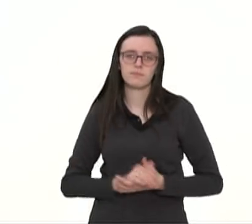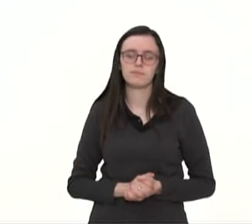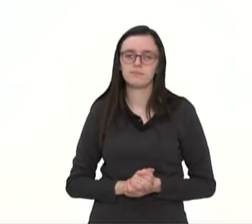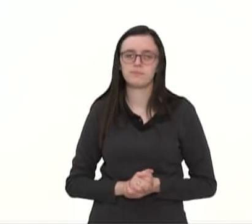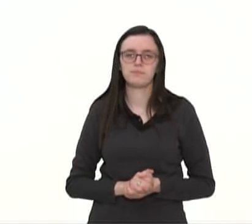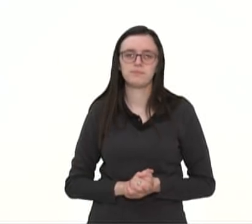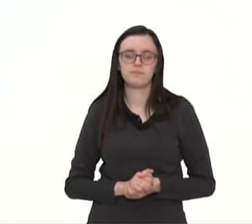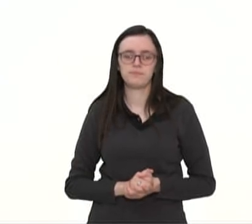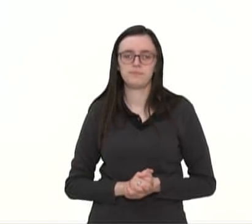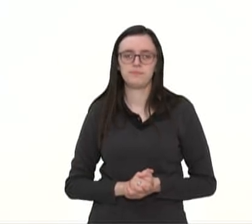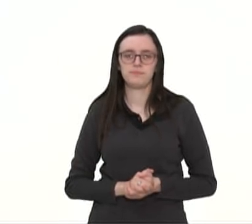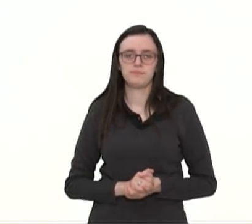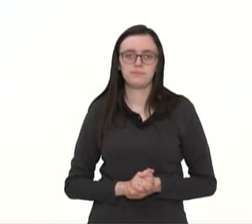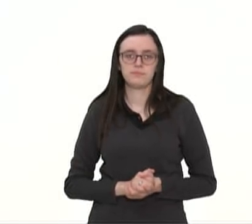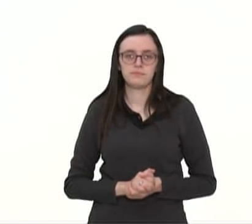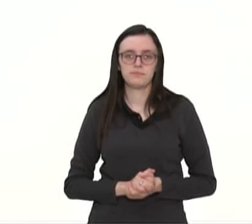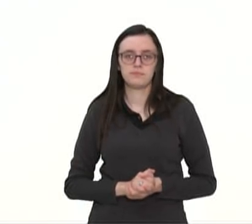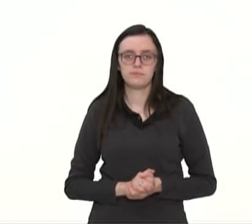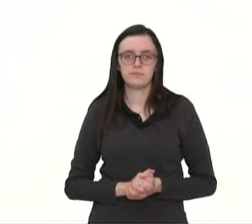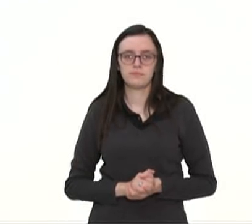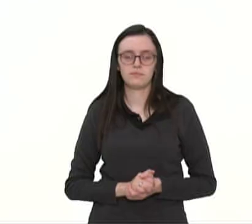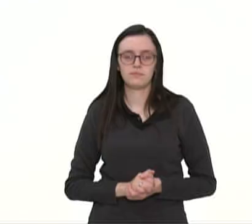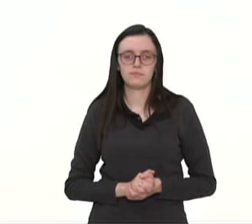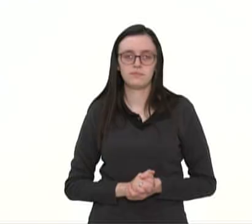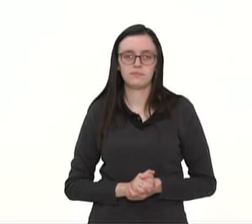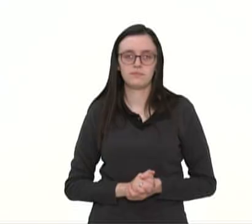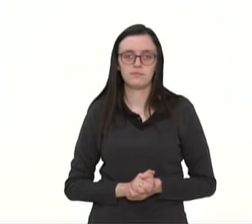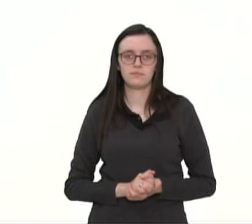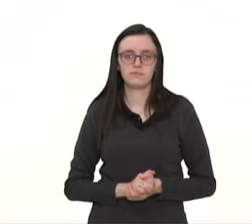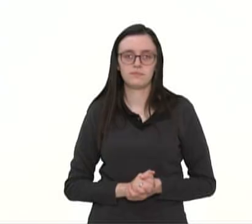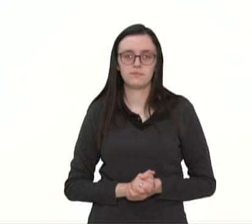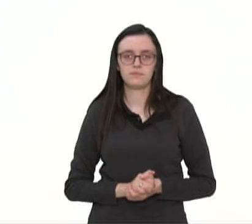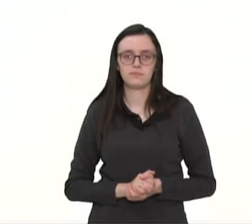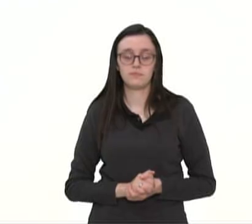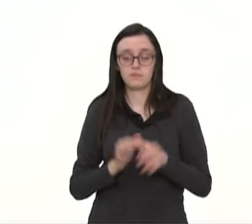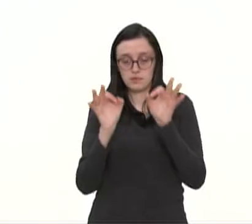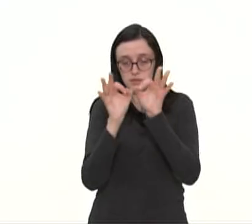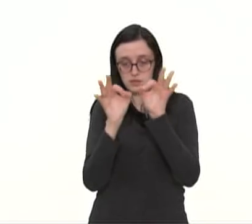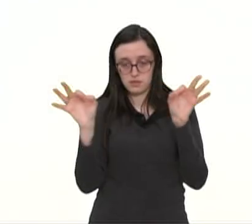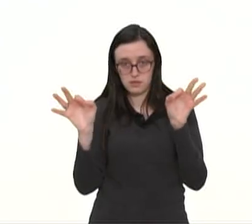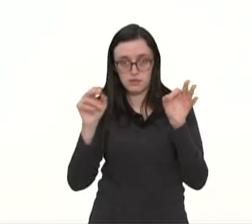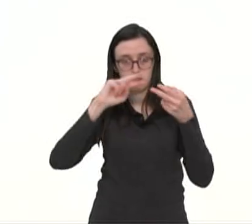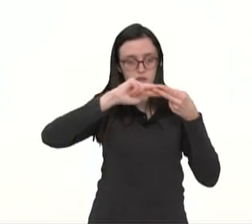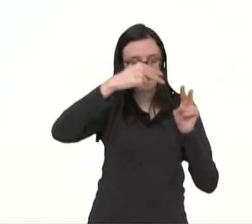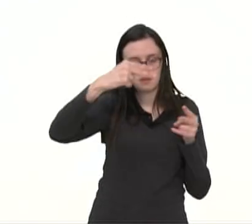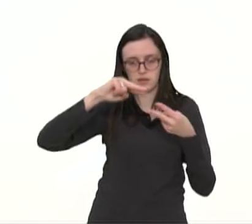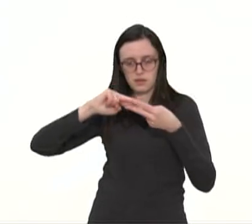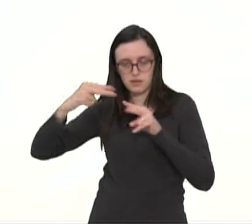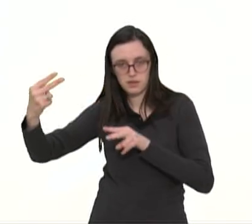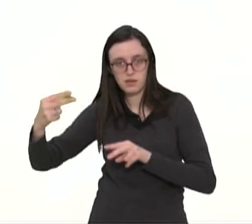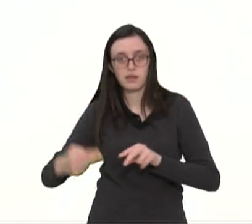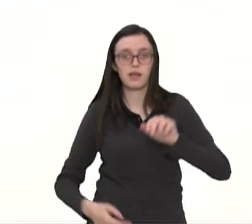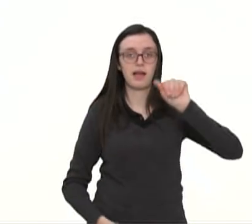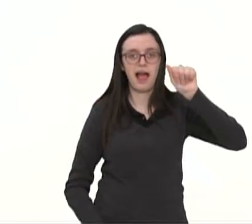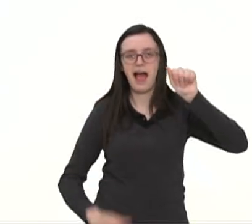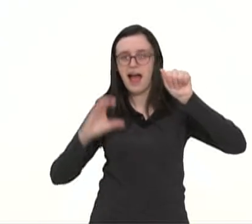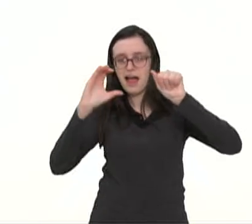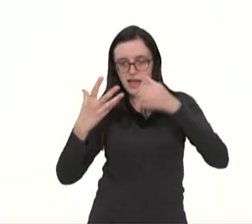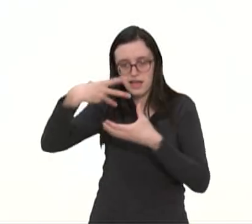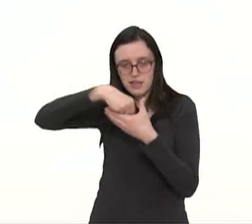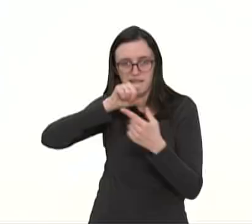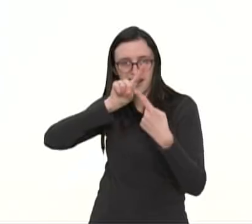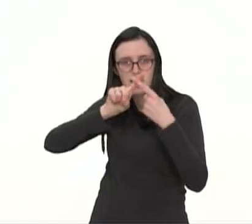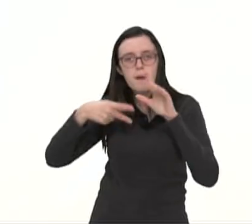cezão-cezinho e 7% azinho-azinho, cezão-cezão. A distância entre os genes A e C nos cromossomos